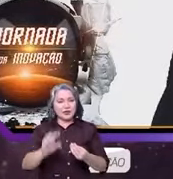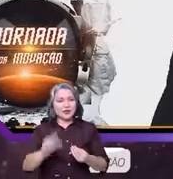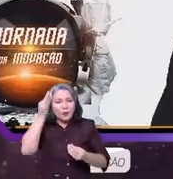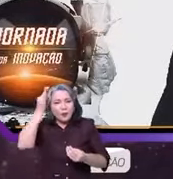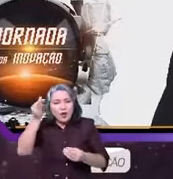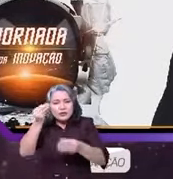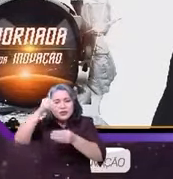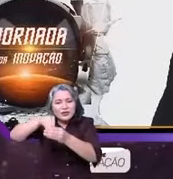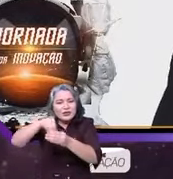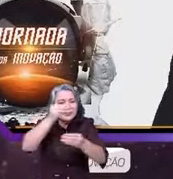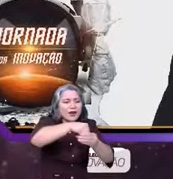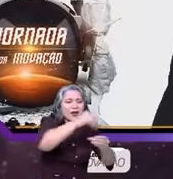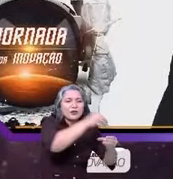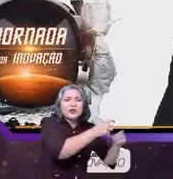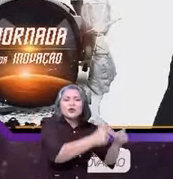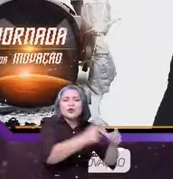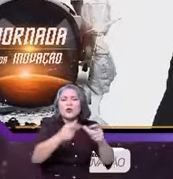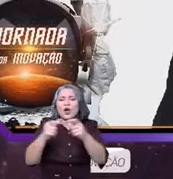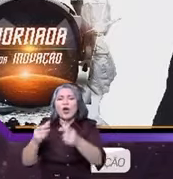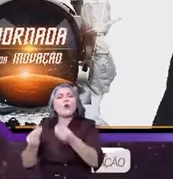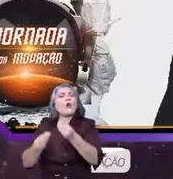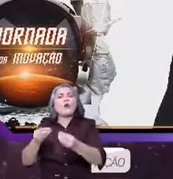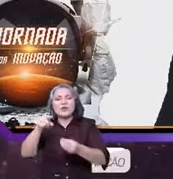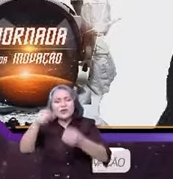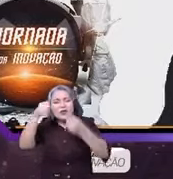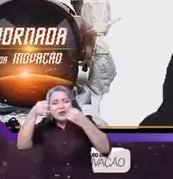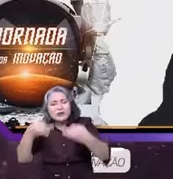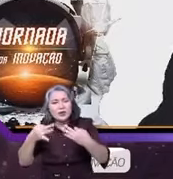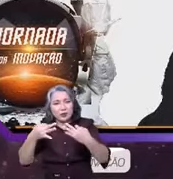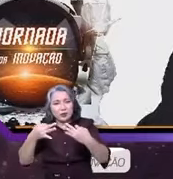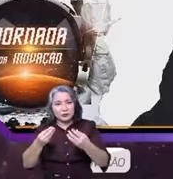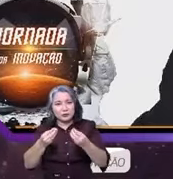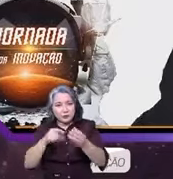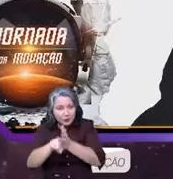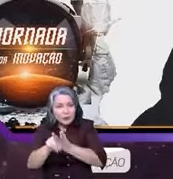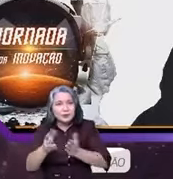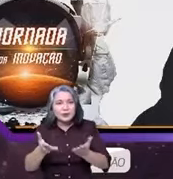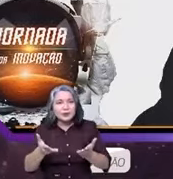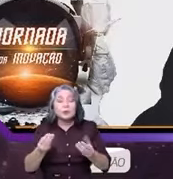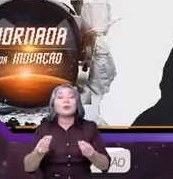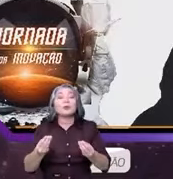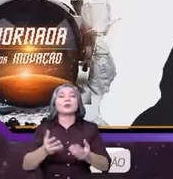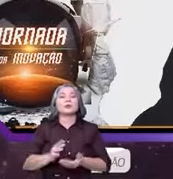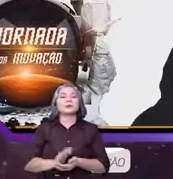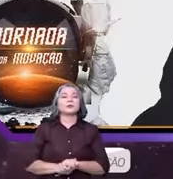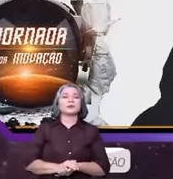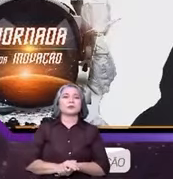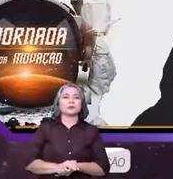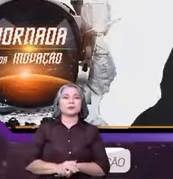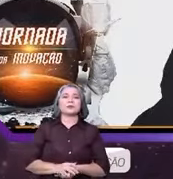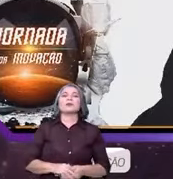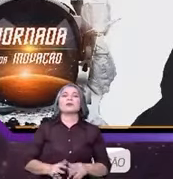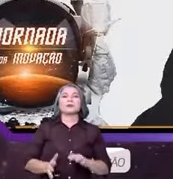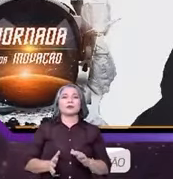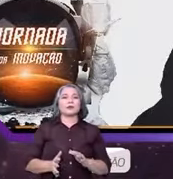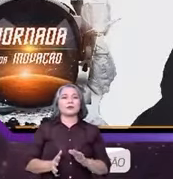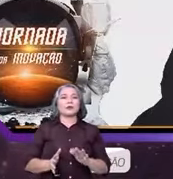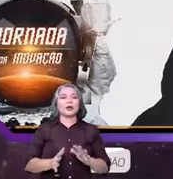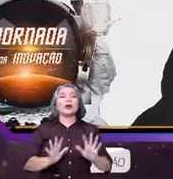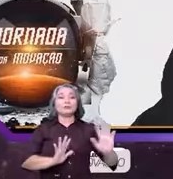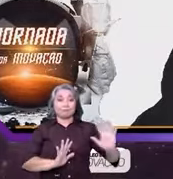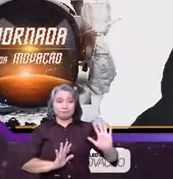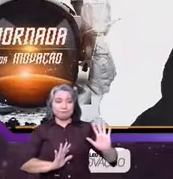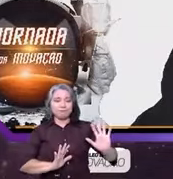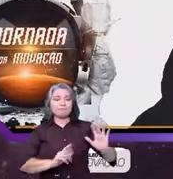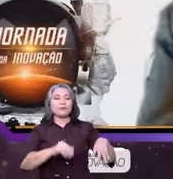do que o senhor está colocando? Como é que isso funcionaria? Isso é... Olha, só um parênteses,